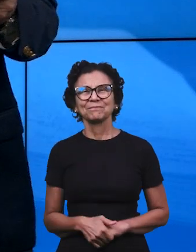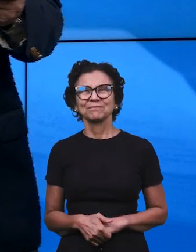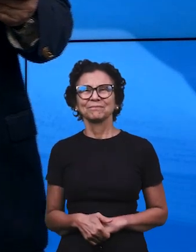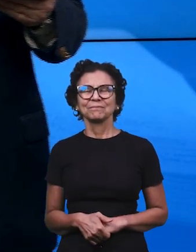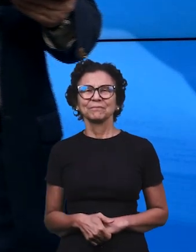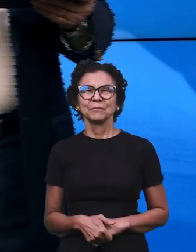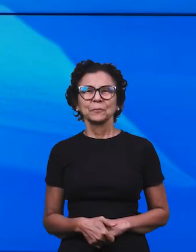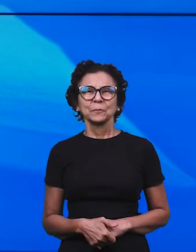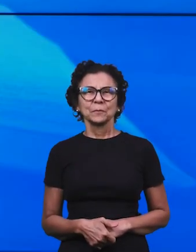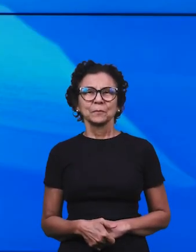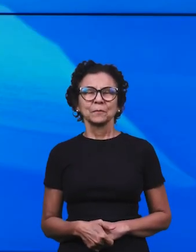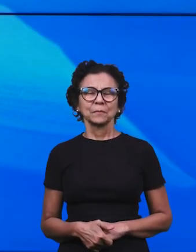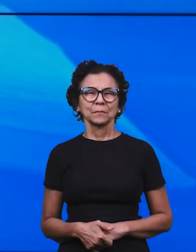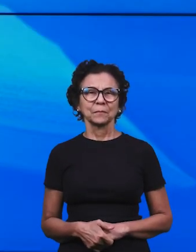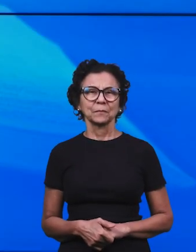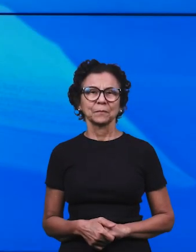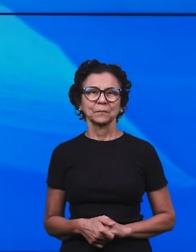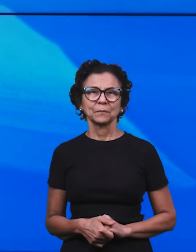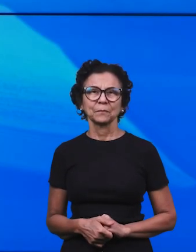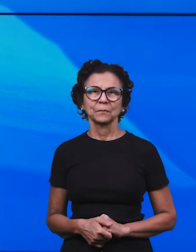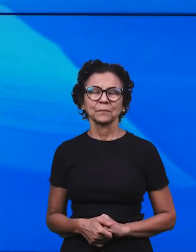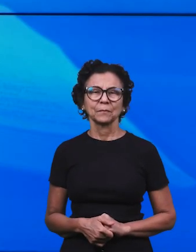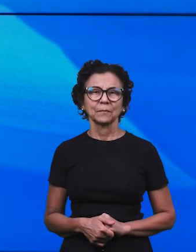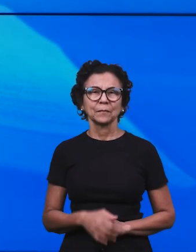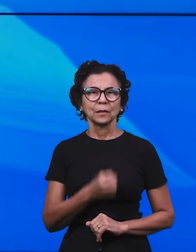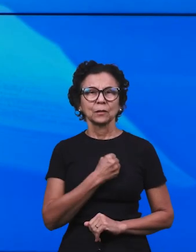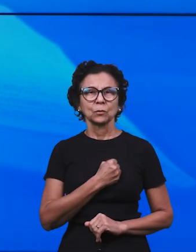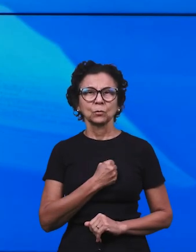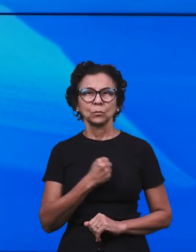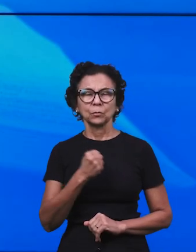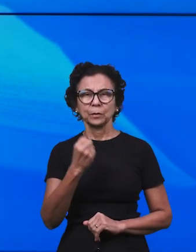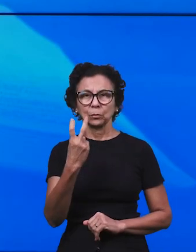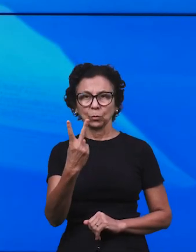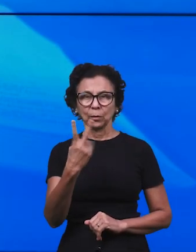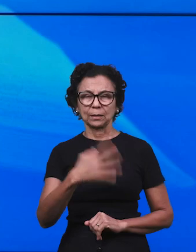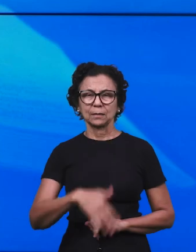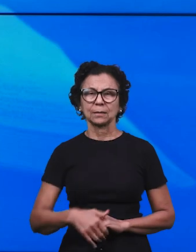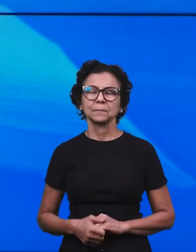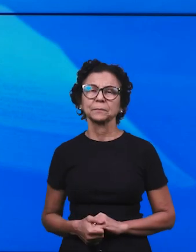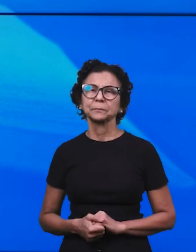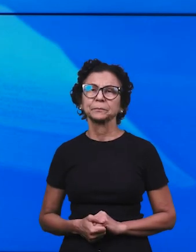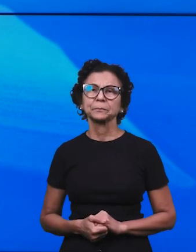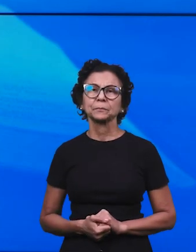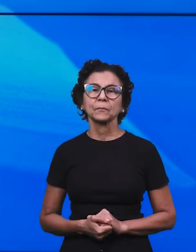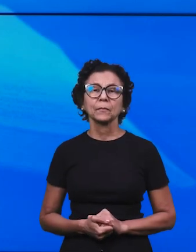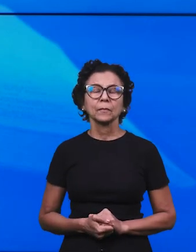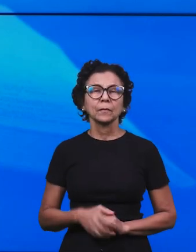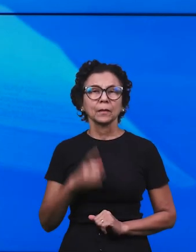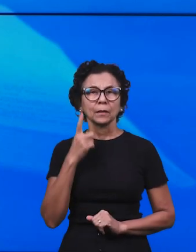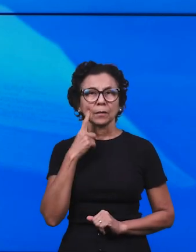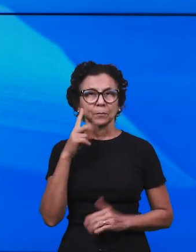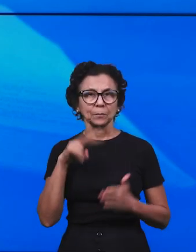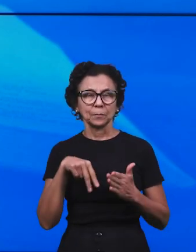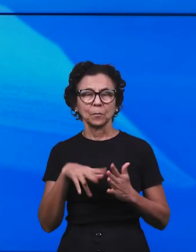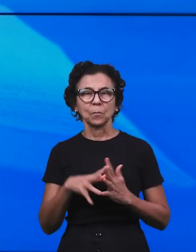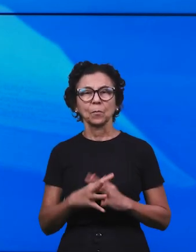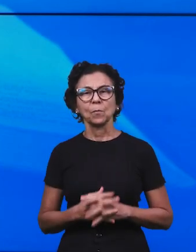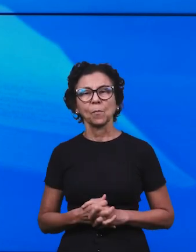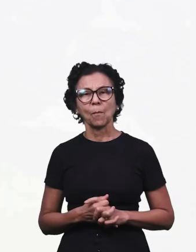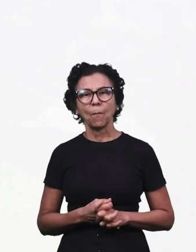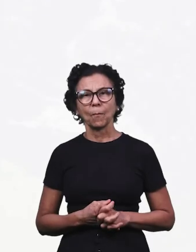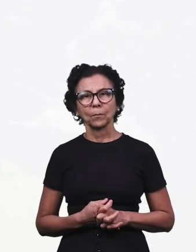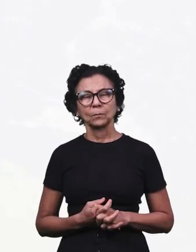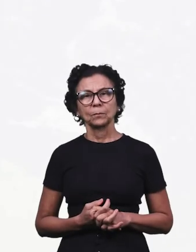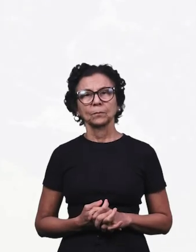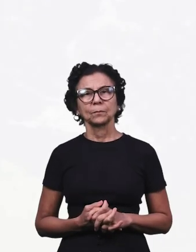viu? Muito bem, irmãos. Vamos continuar agora a segunda pergunta. E na segunda pergunta, nós temos a seguinte, vamos ler a segunda pergunta. Ela diz